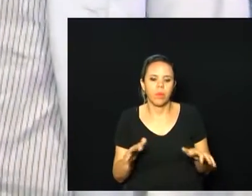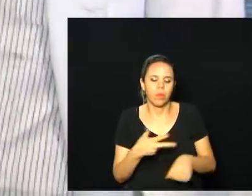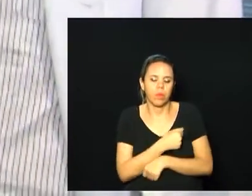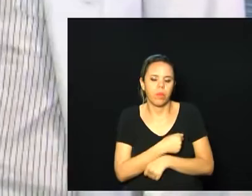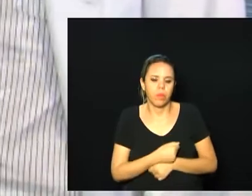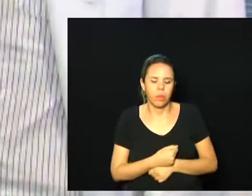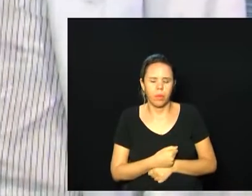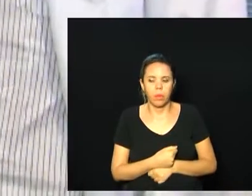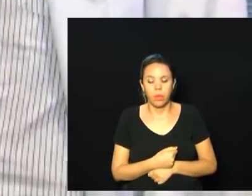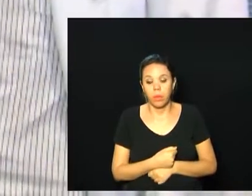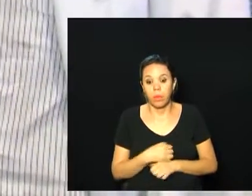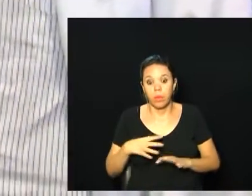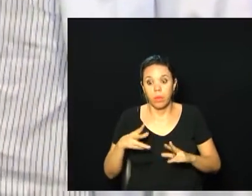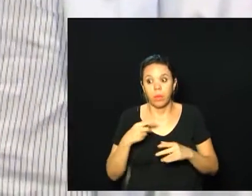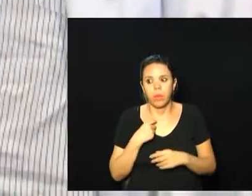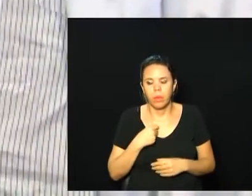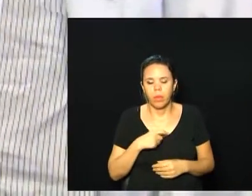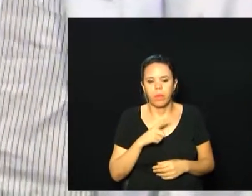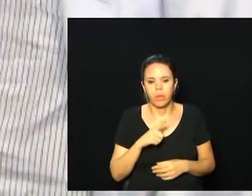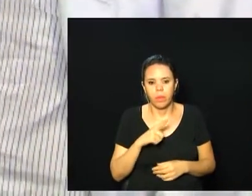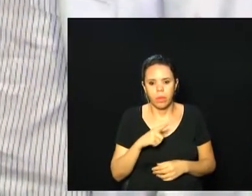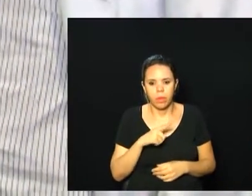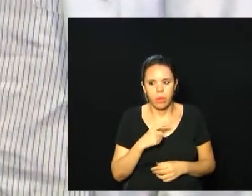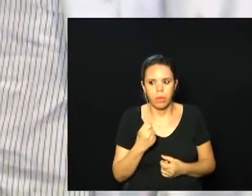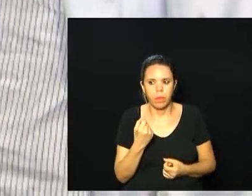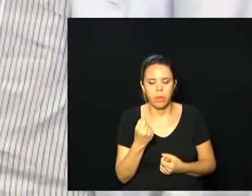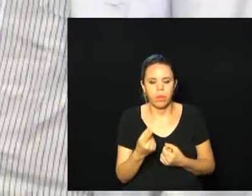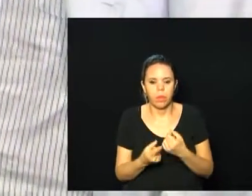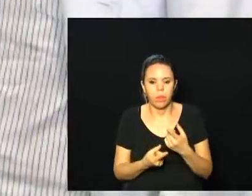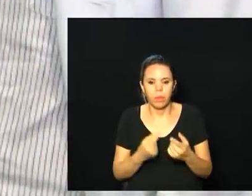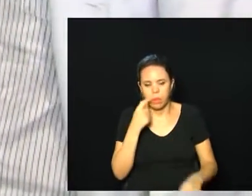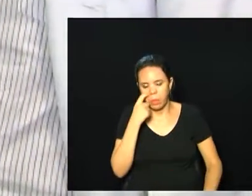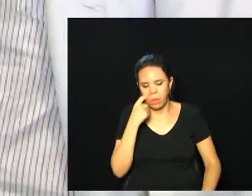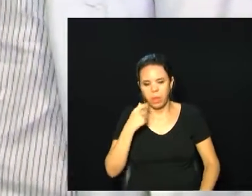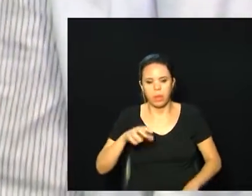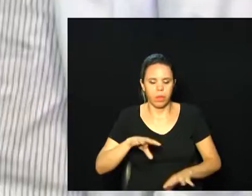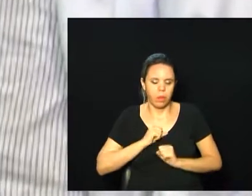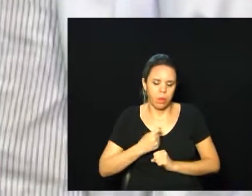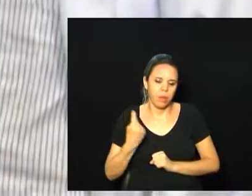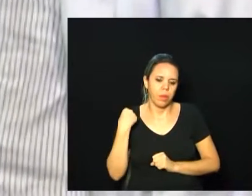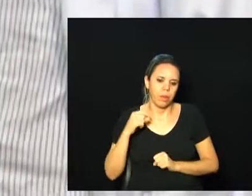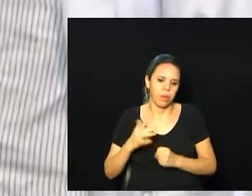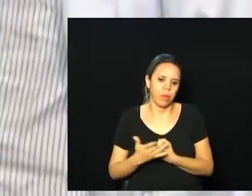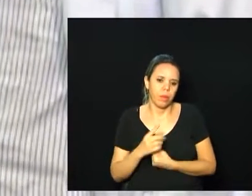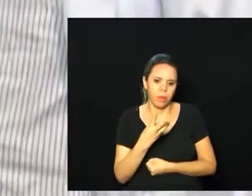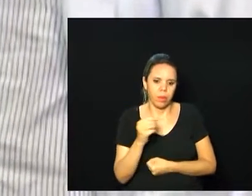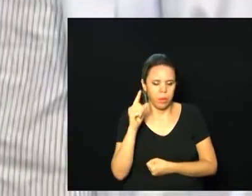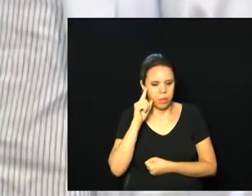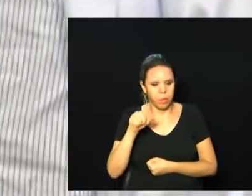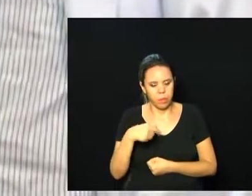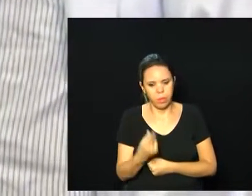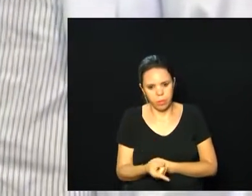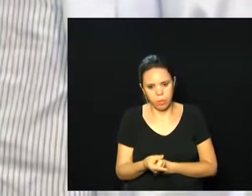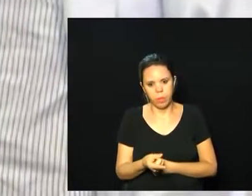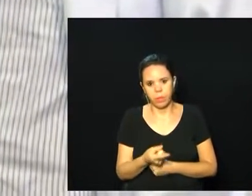vacinas. Então, todo mundo que tenha tido o diagnóstico de Covid, depois de 30 dias